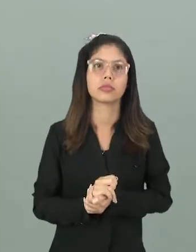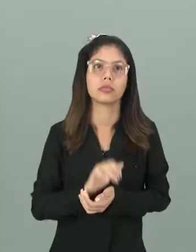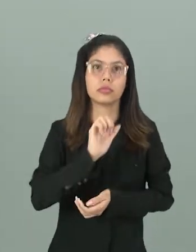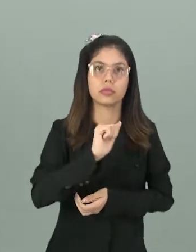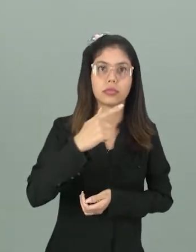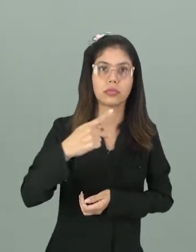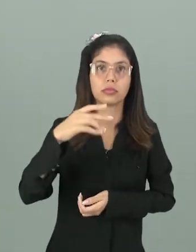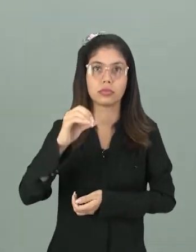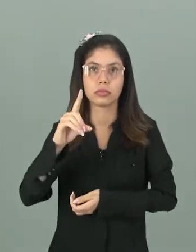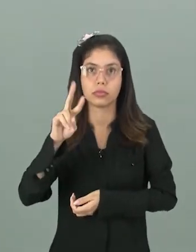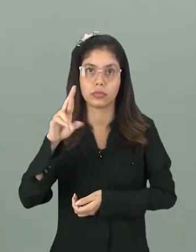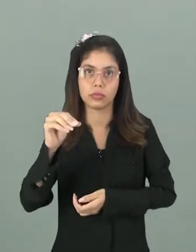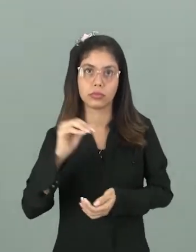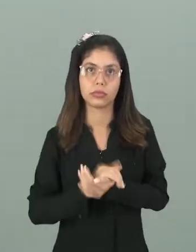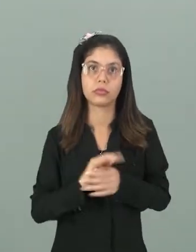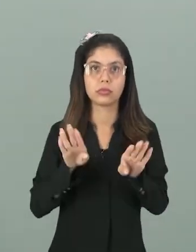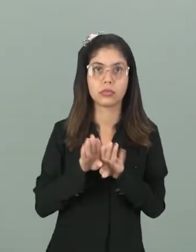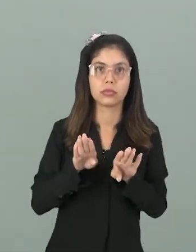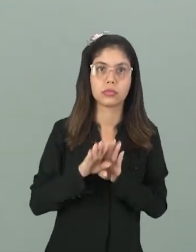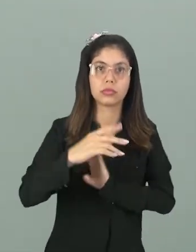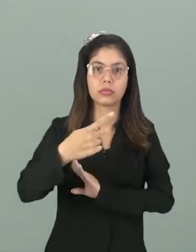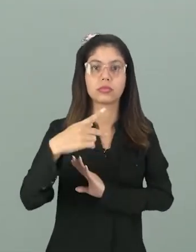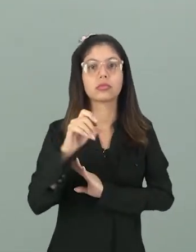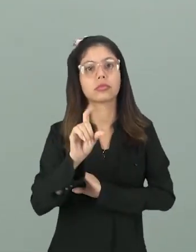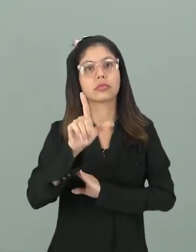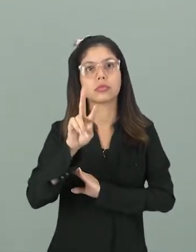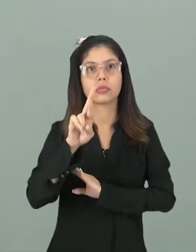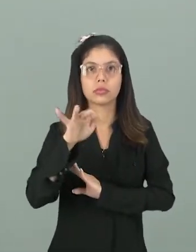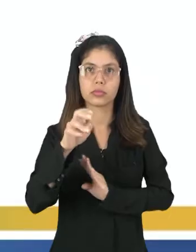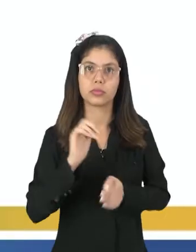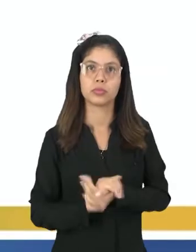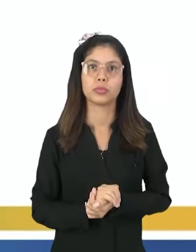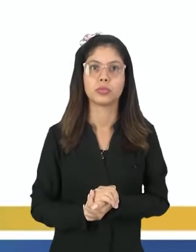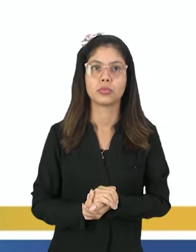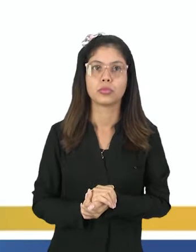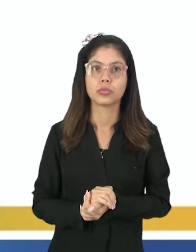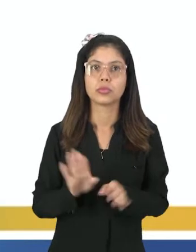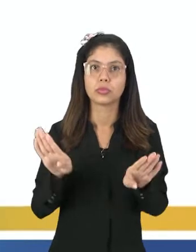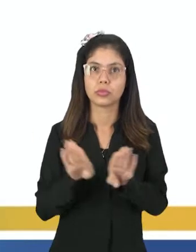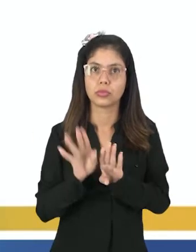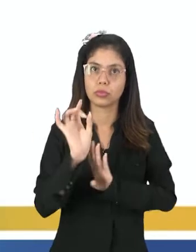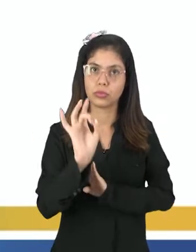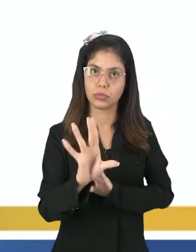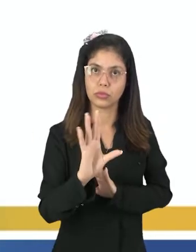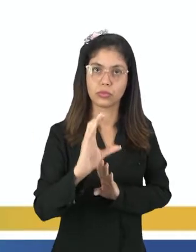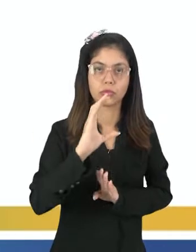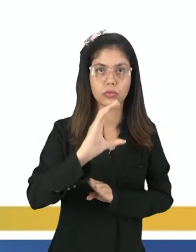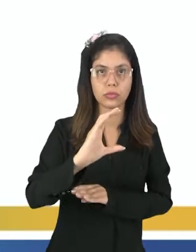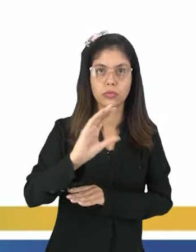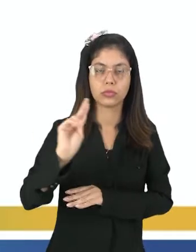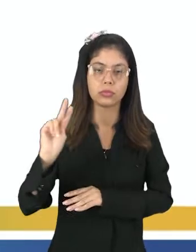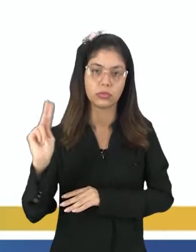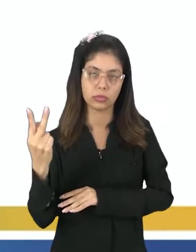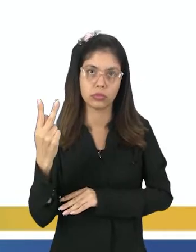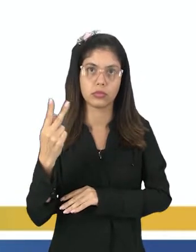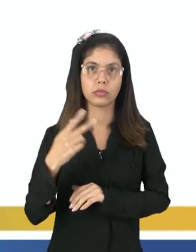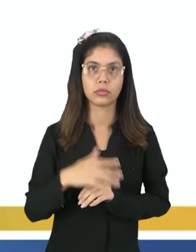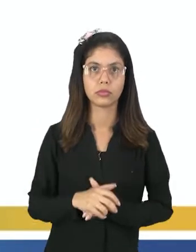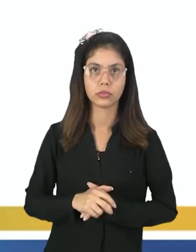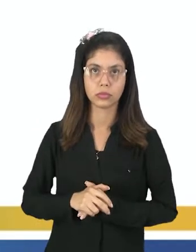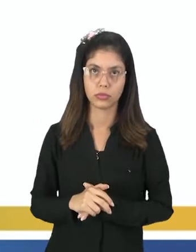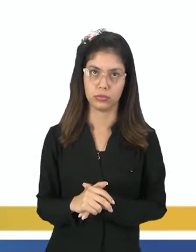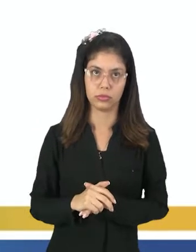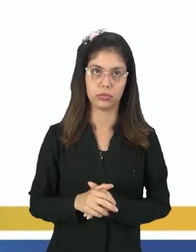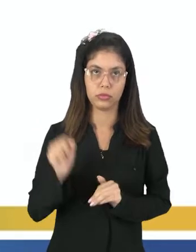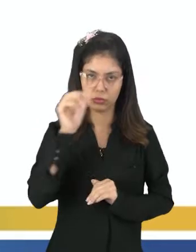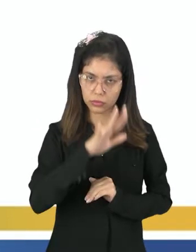polares e apolares. E os compostos orgânicos, eles são formados quando são formados apenas por carbono